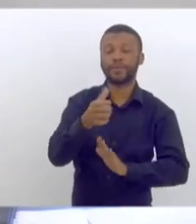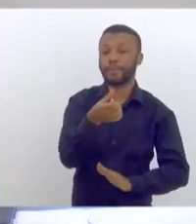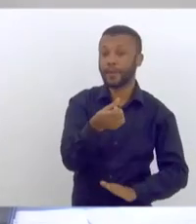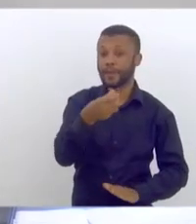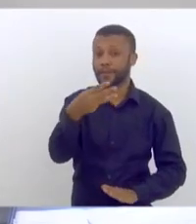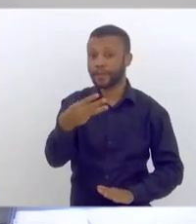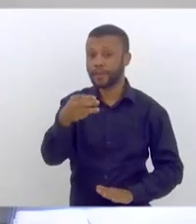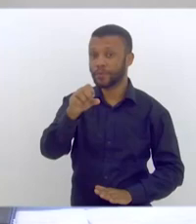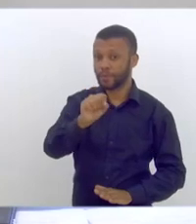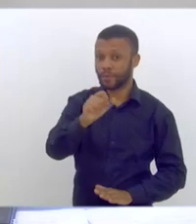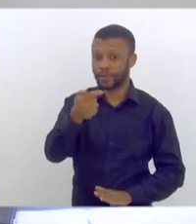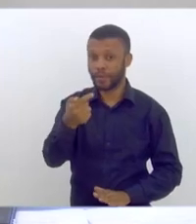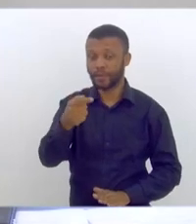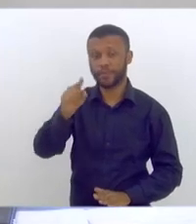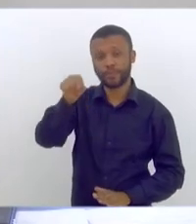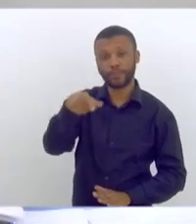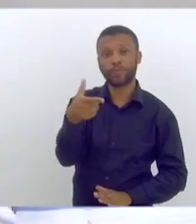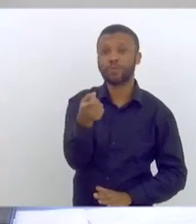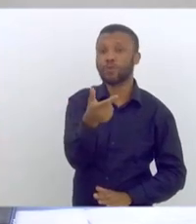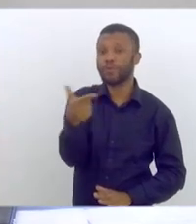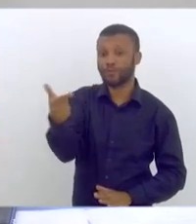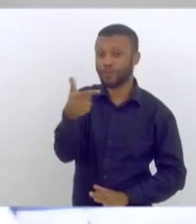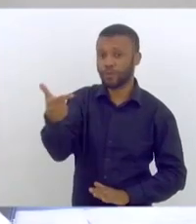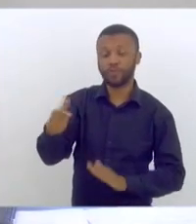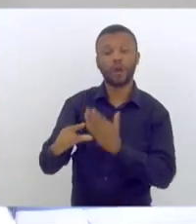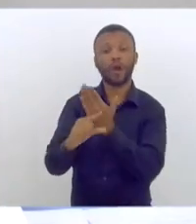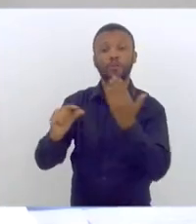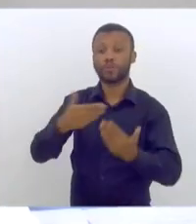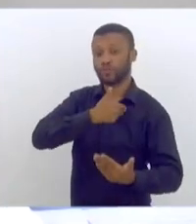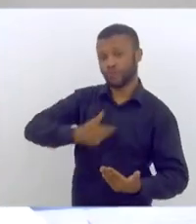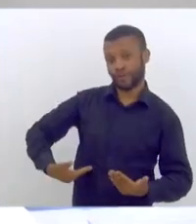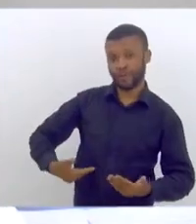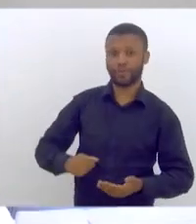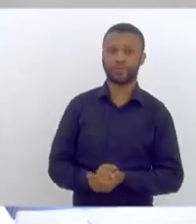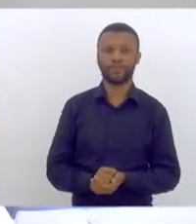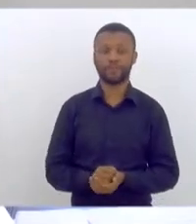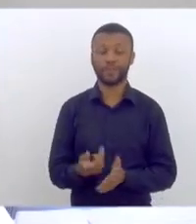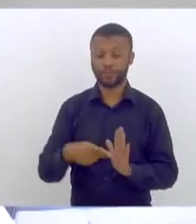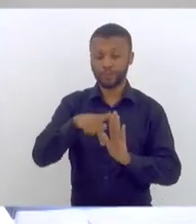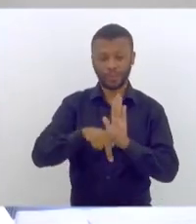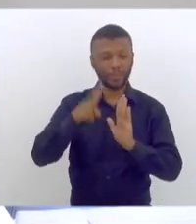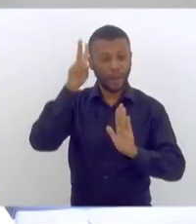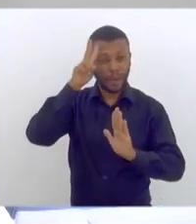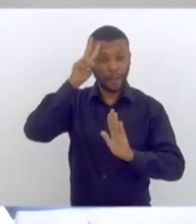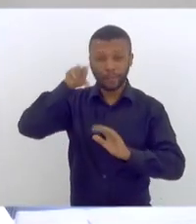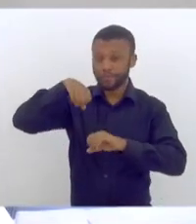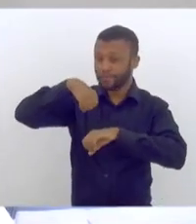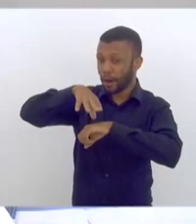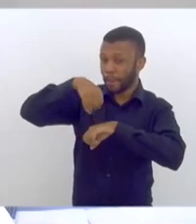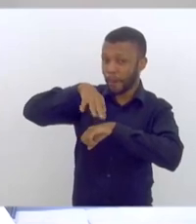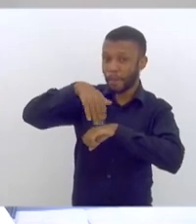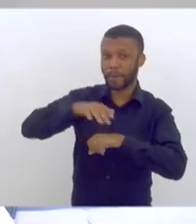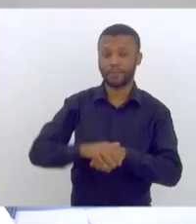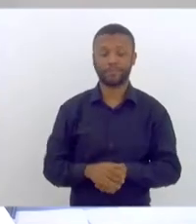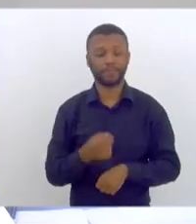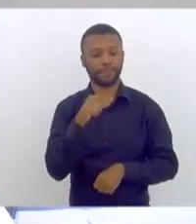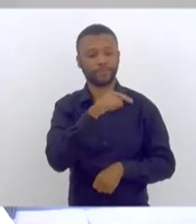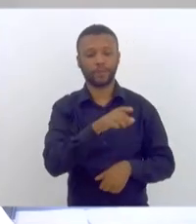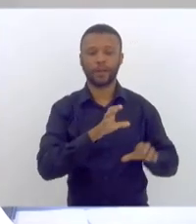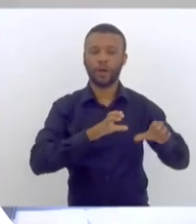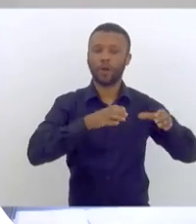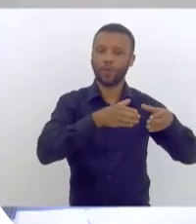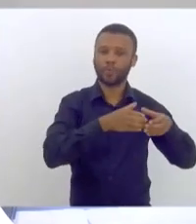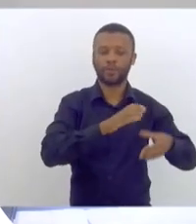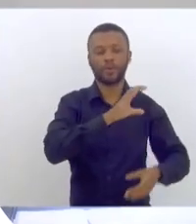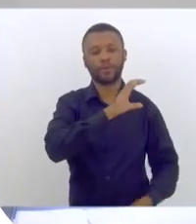22 que eu não preciso ler o título esse projeto só recapitulando foi essa CJ né